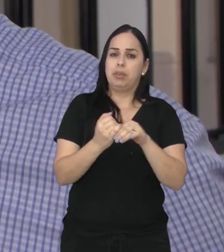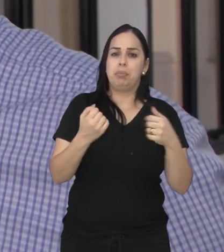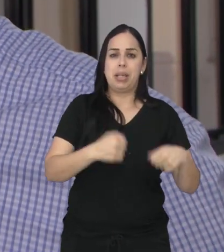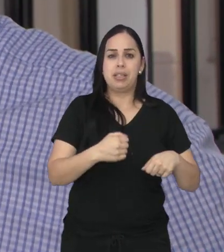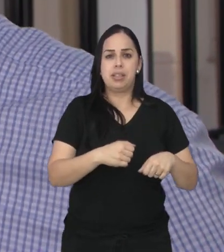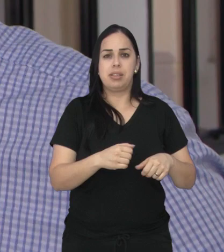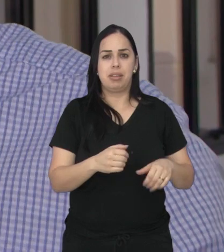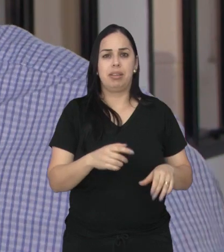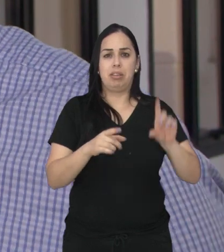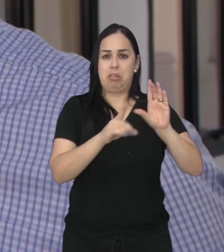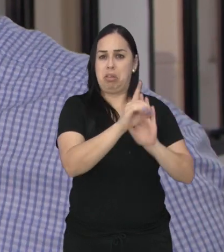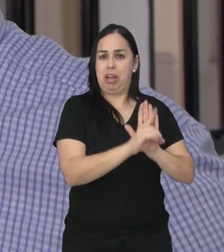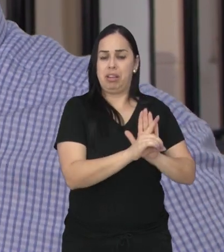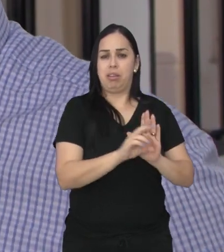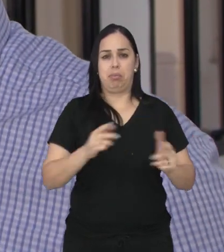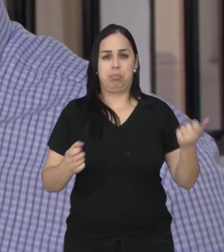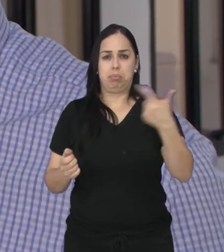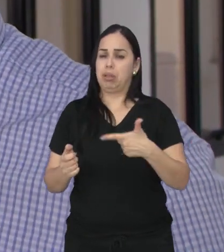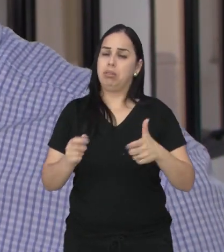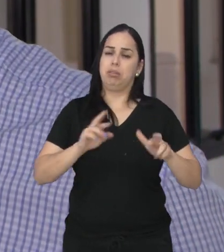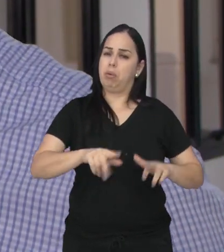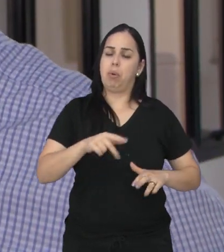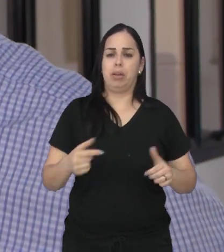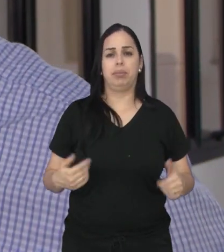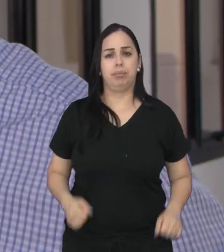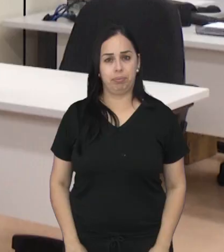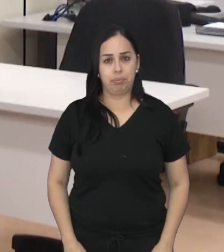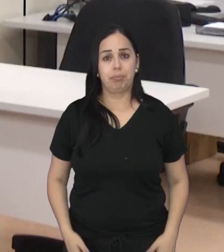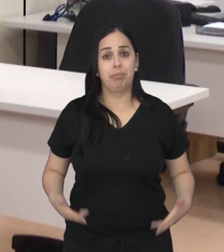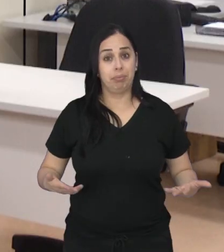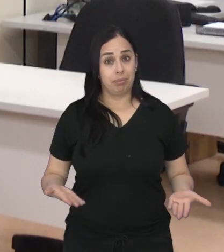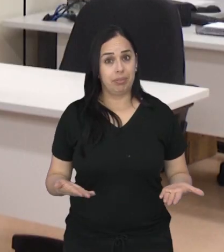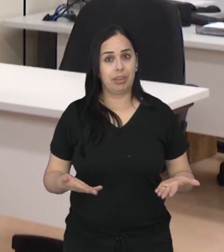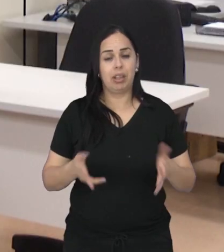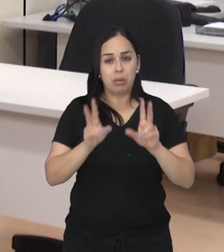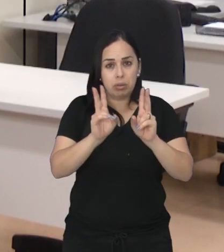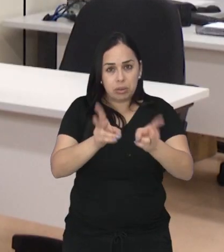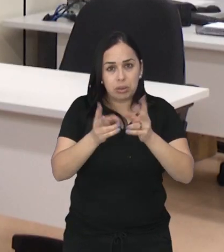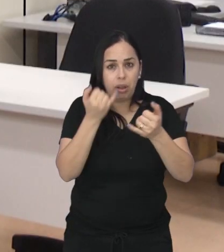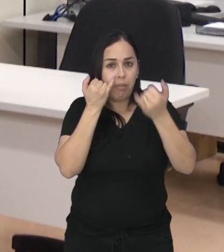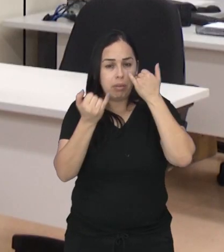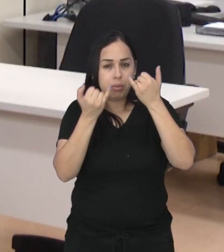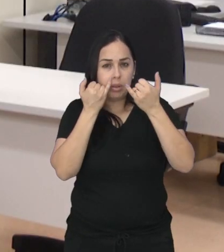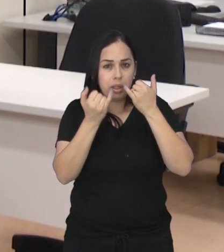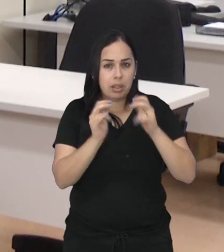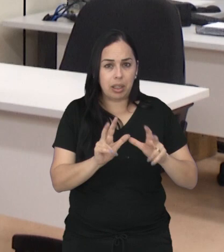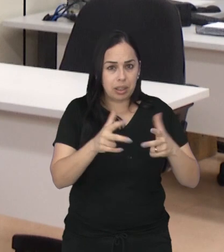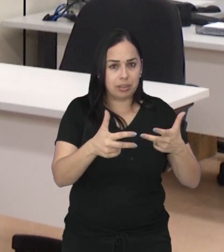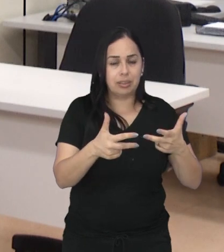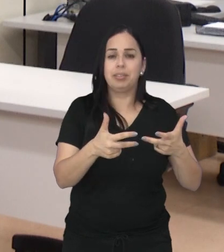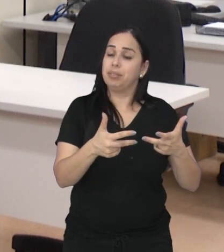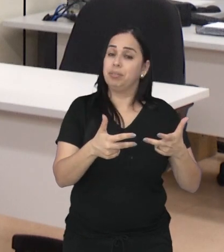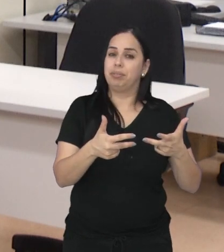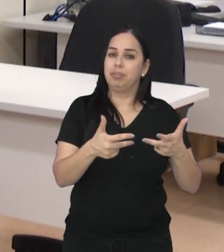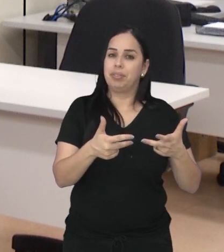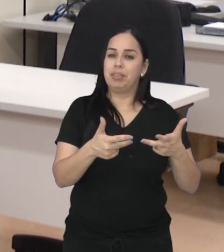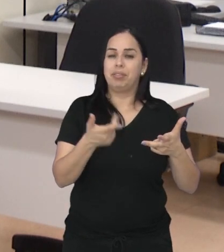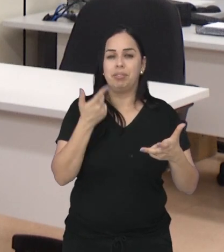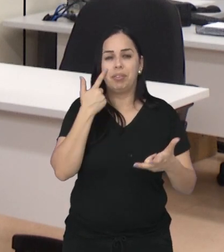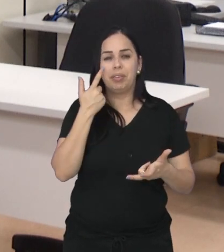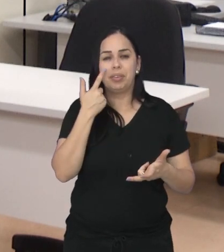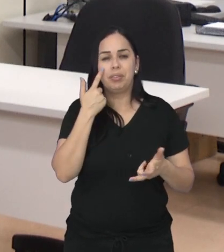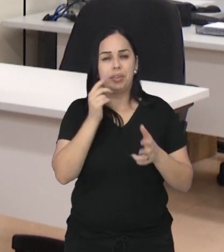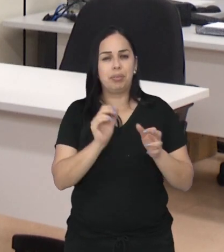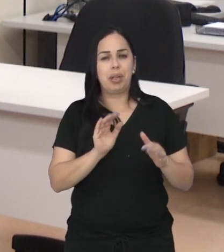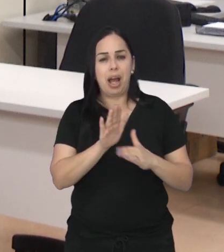Campos, sem que uma classe ou outra tenha mais privilégios ou direitos que outras. Olha, e antes da gente continuar falando sobre mais notícias da Câmara e